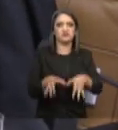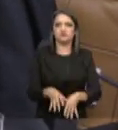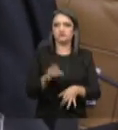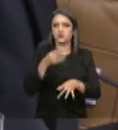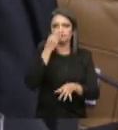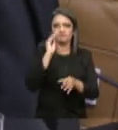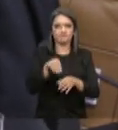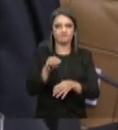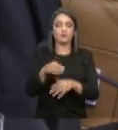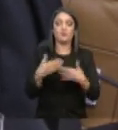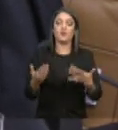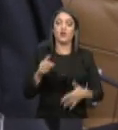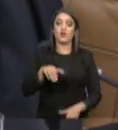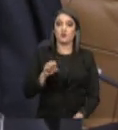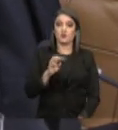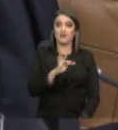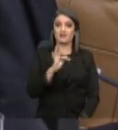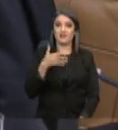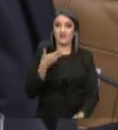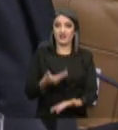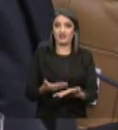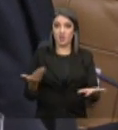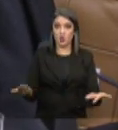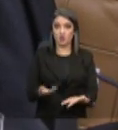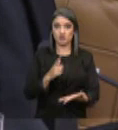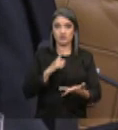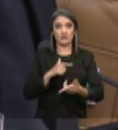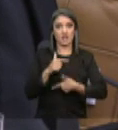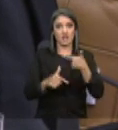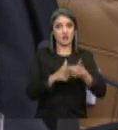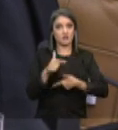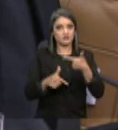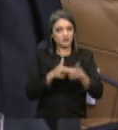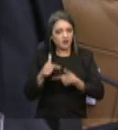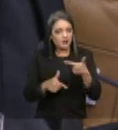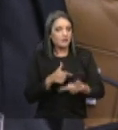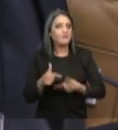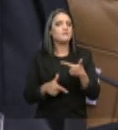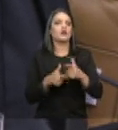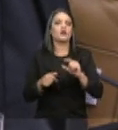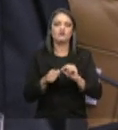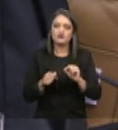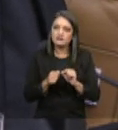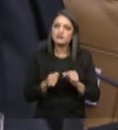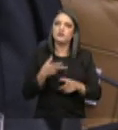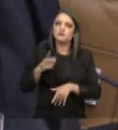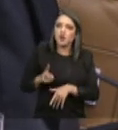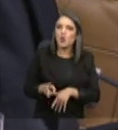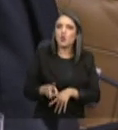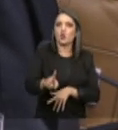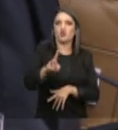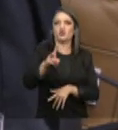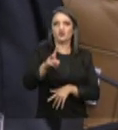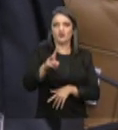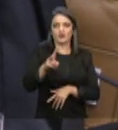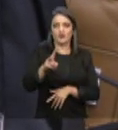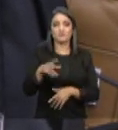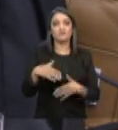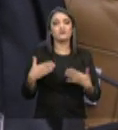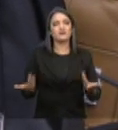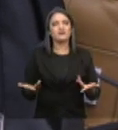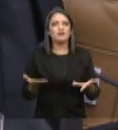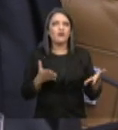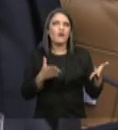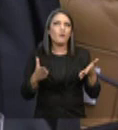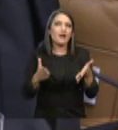esse Supremo até hoje vem desenvolvendo longa marcha por esta senda caminho aliás que